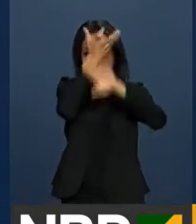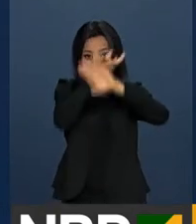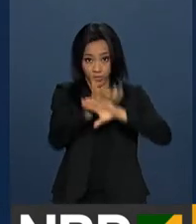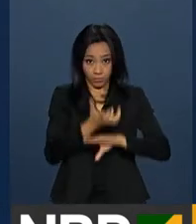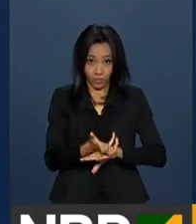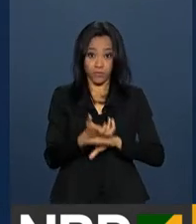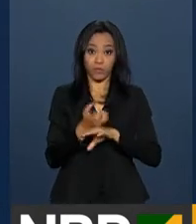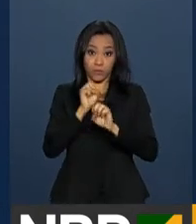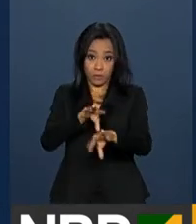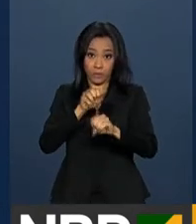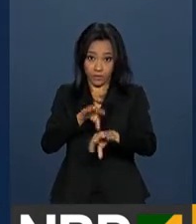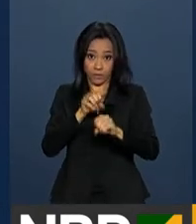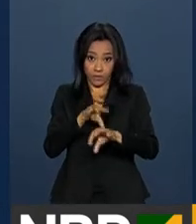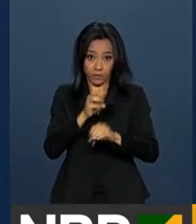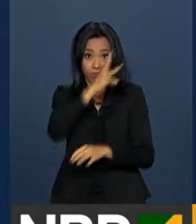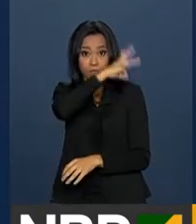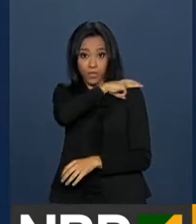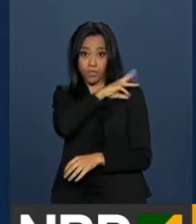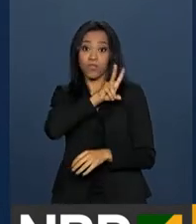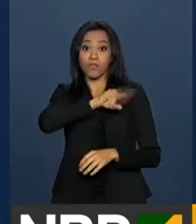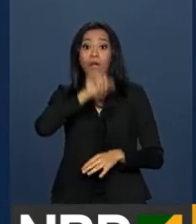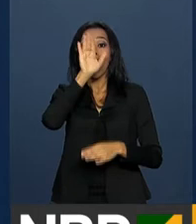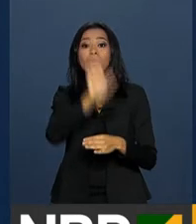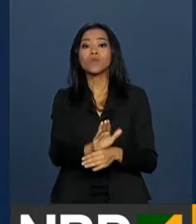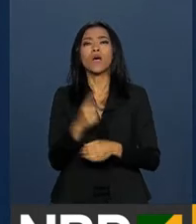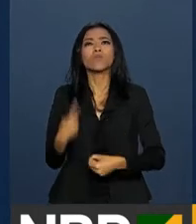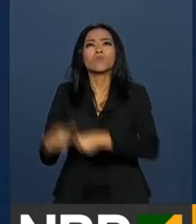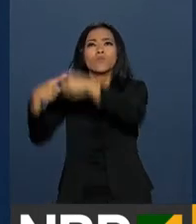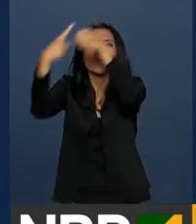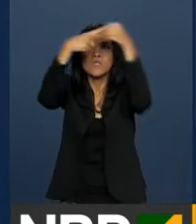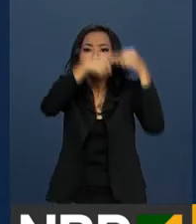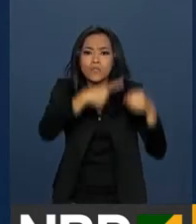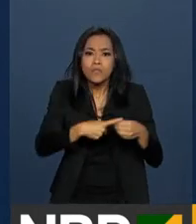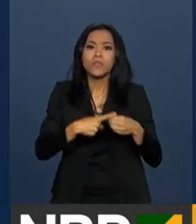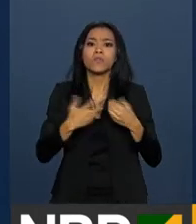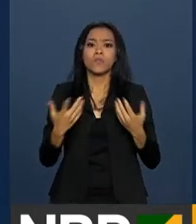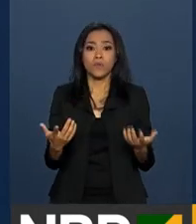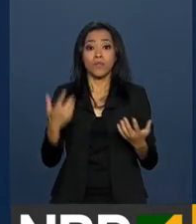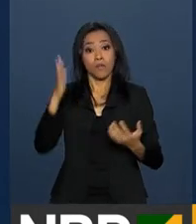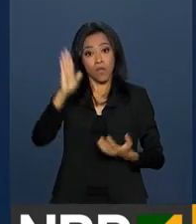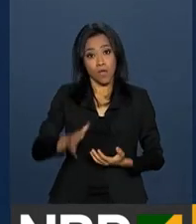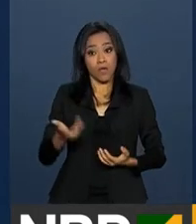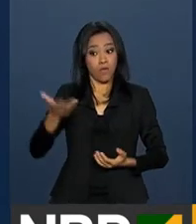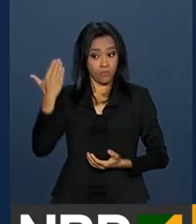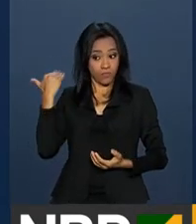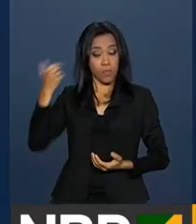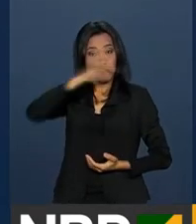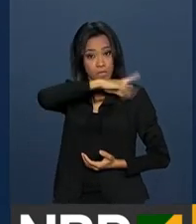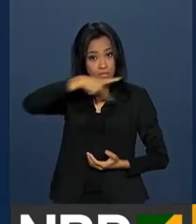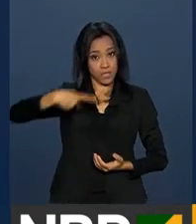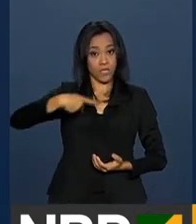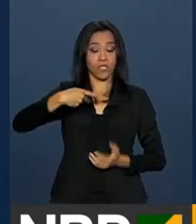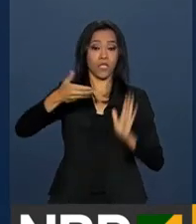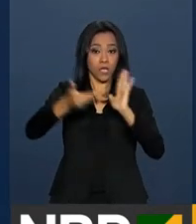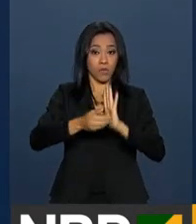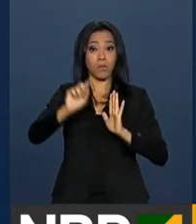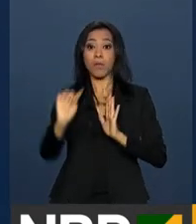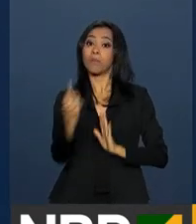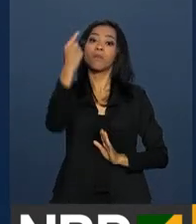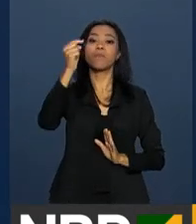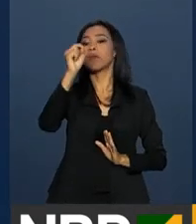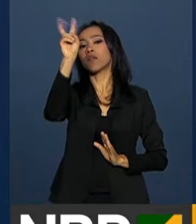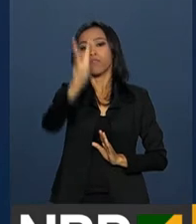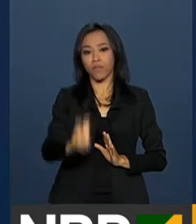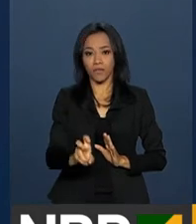ter produtividade lá nos seus municípios. Olha, eu fui presidente da Câmara dos Deputados pela primeira vez em